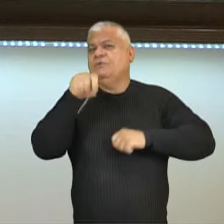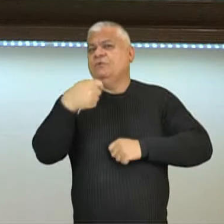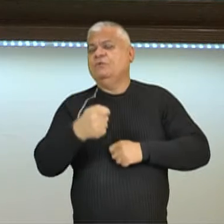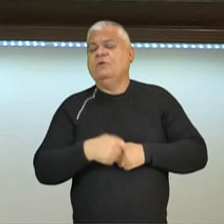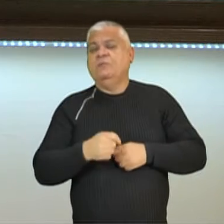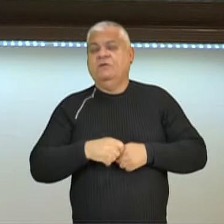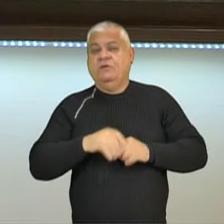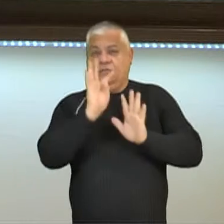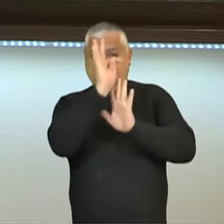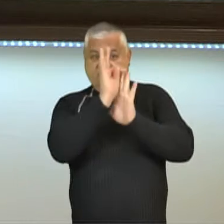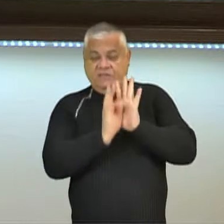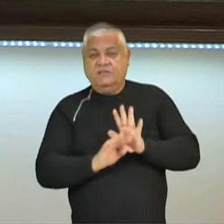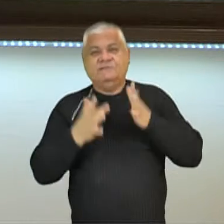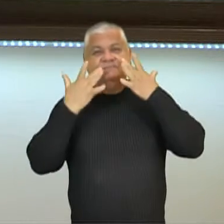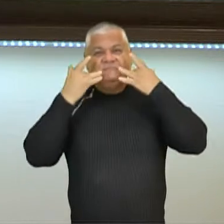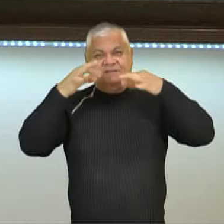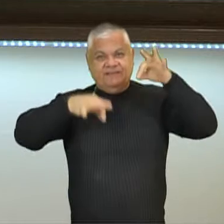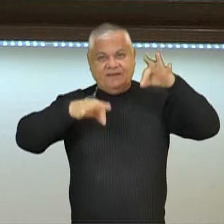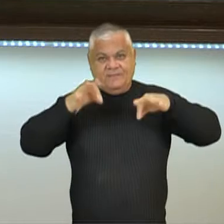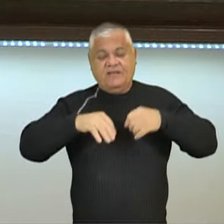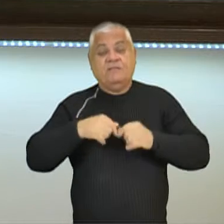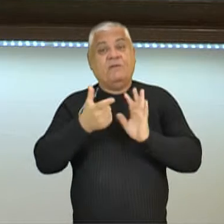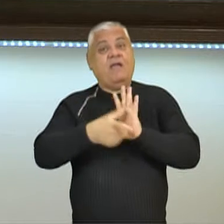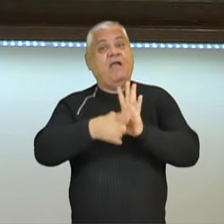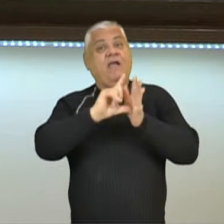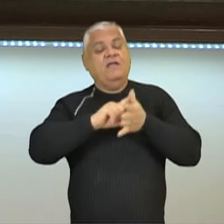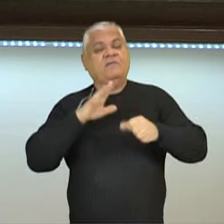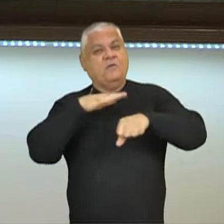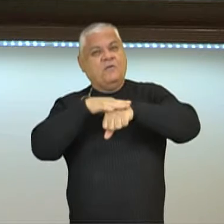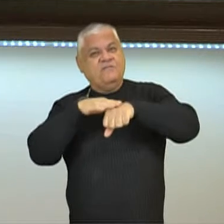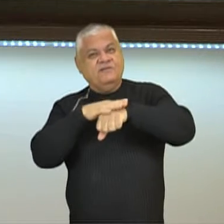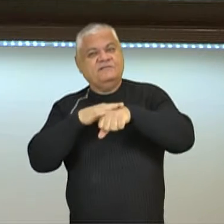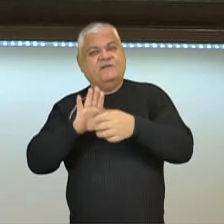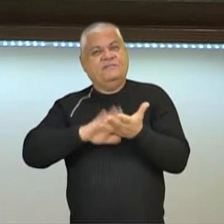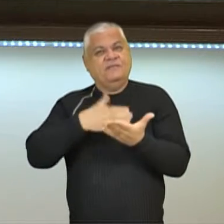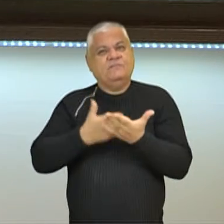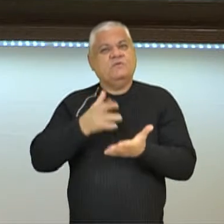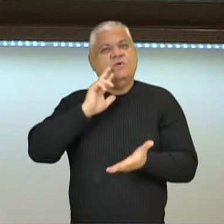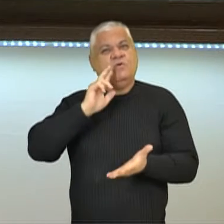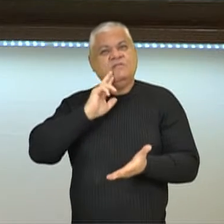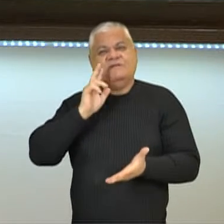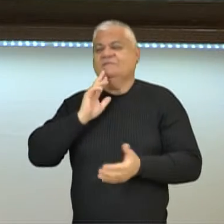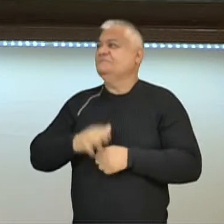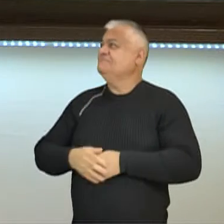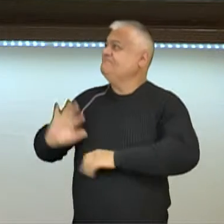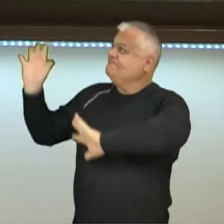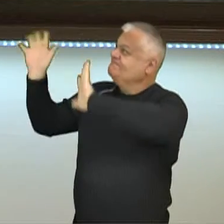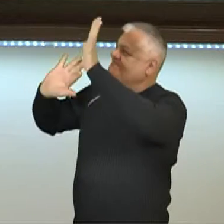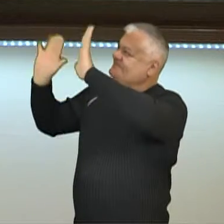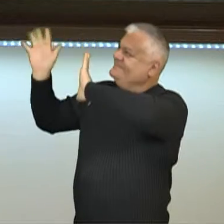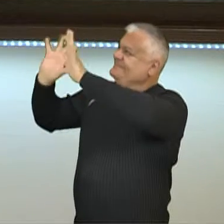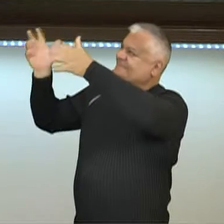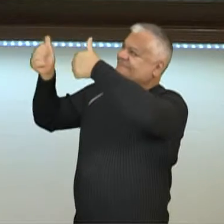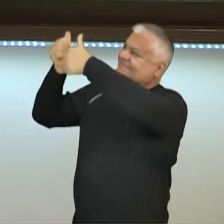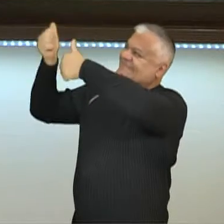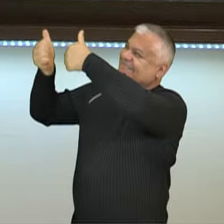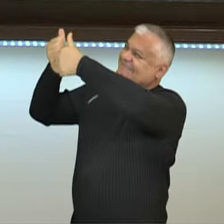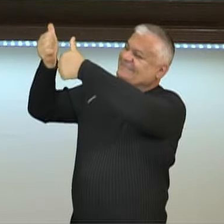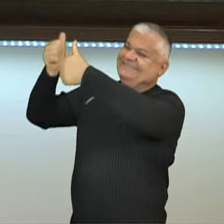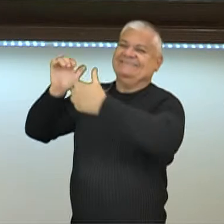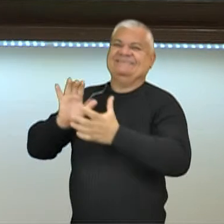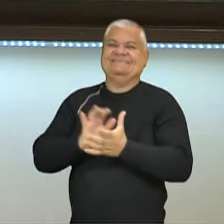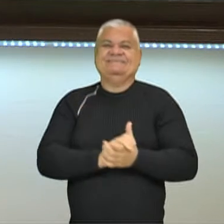texto dramático. Mas antes de irmos aos conteúdos, vamos cumprimentar o nosso intérprete Ronaldo. Tudo bem,